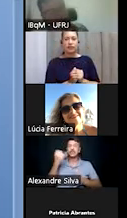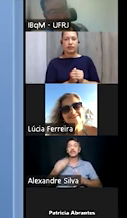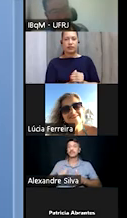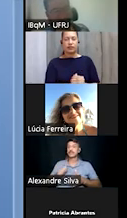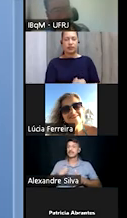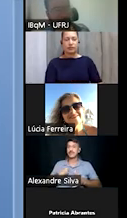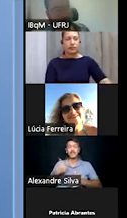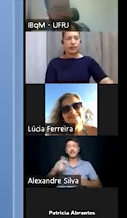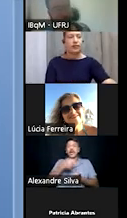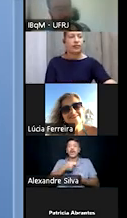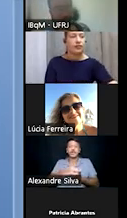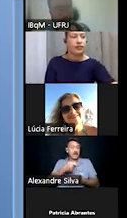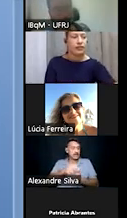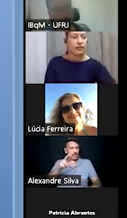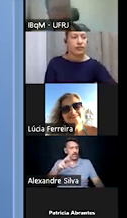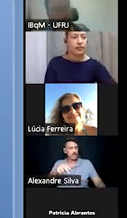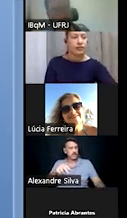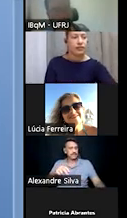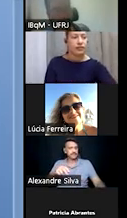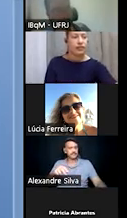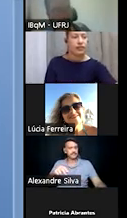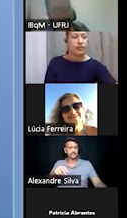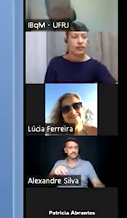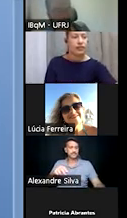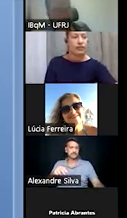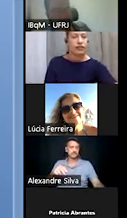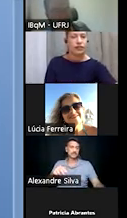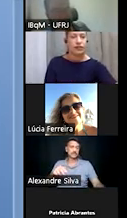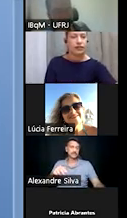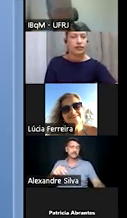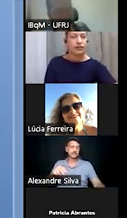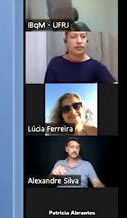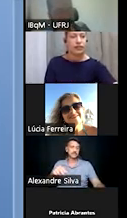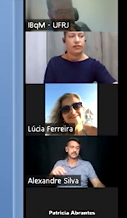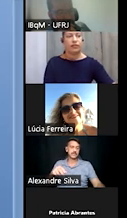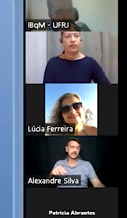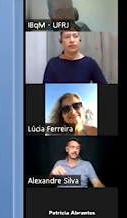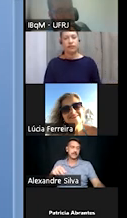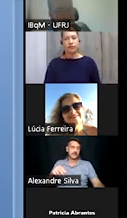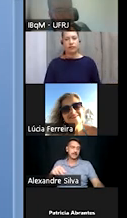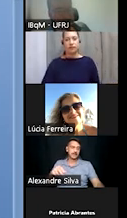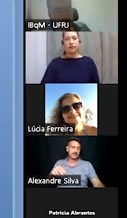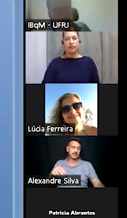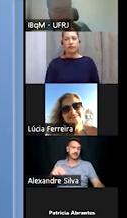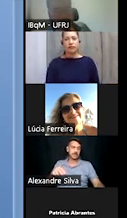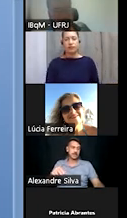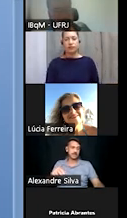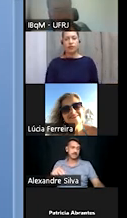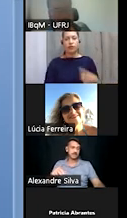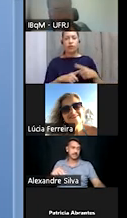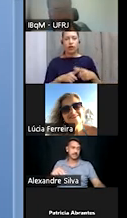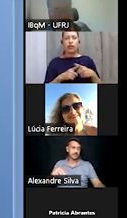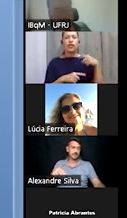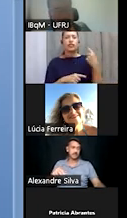essa obrigação dentro dos cursos de biologia, mas há dentro dos cursos de geologia, porque se reconhece essa